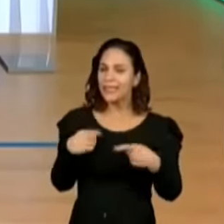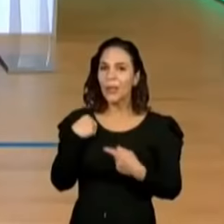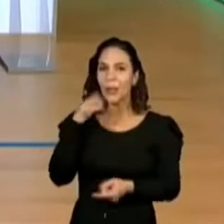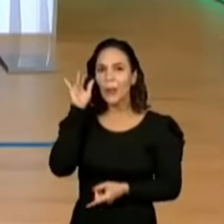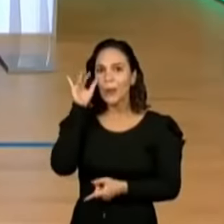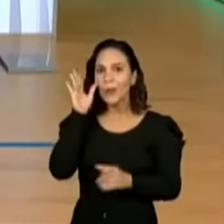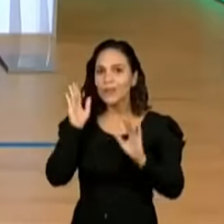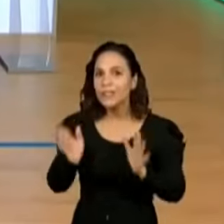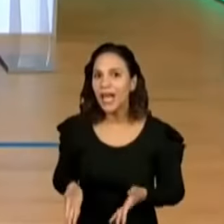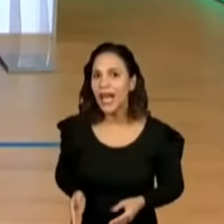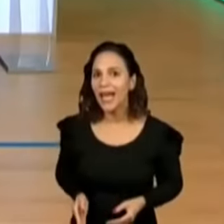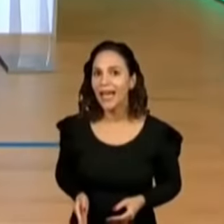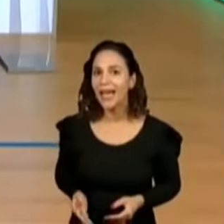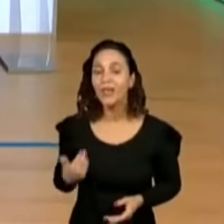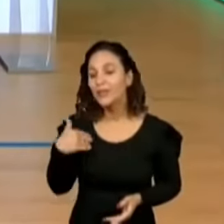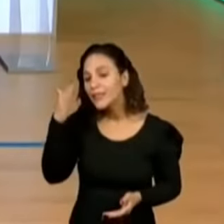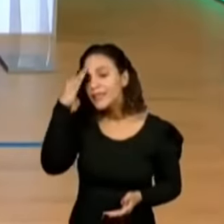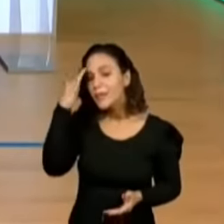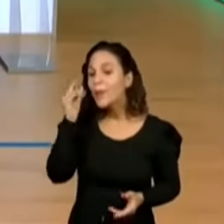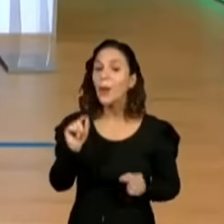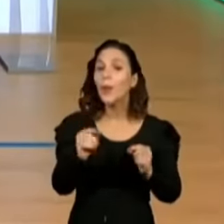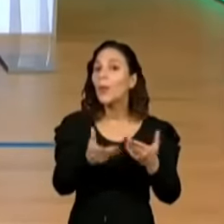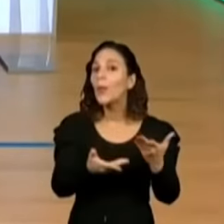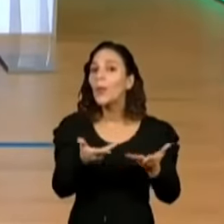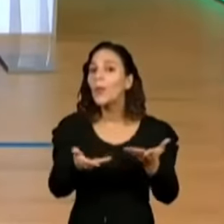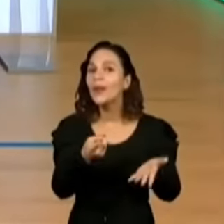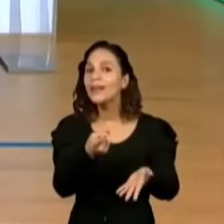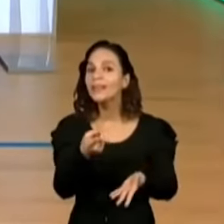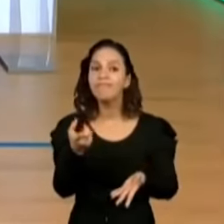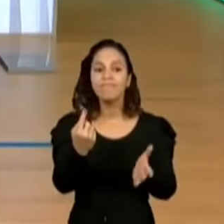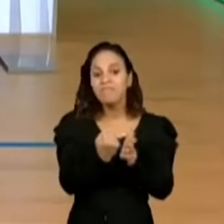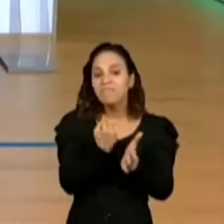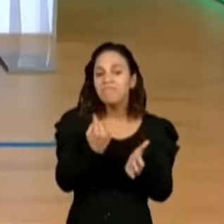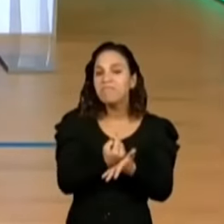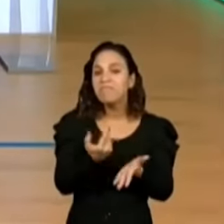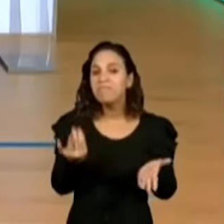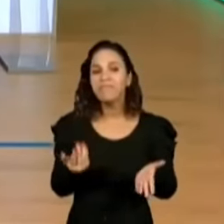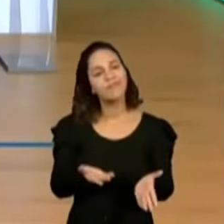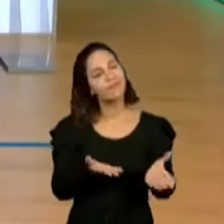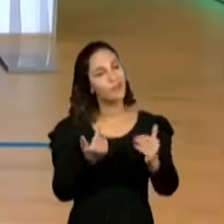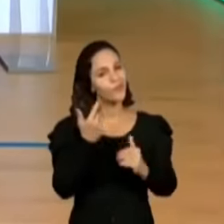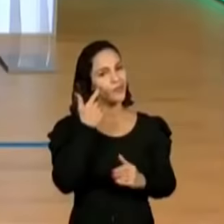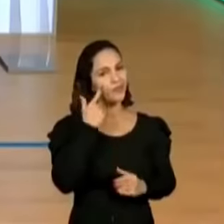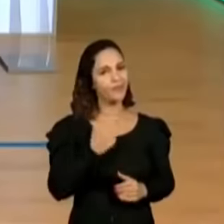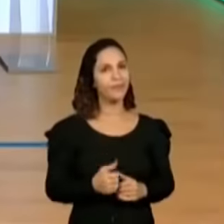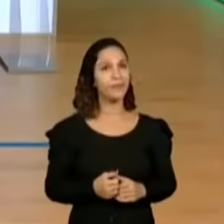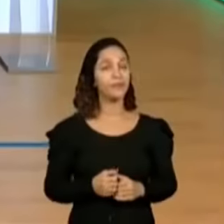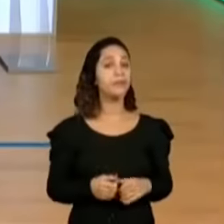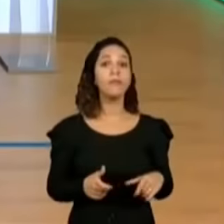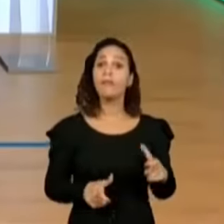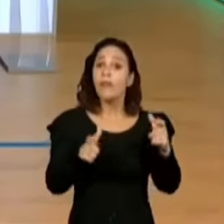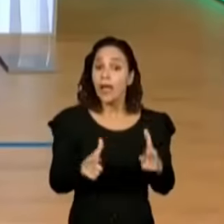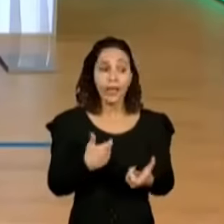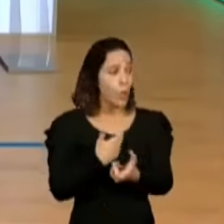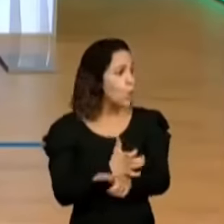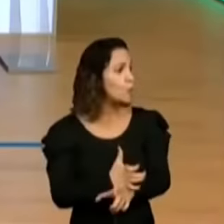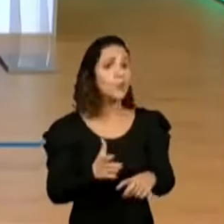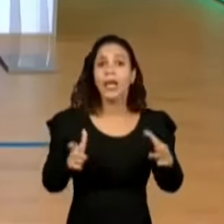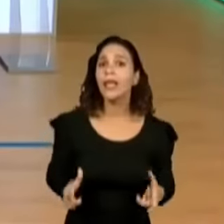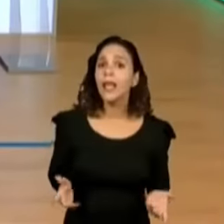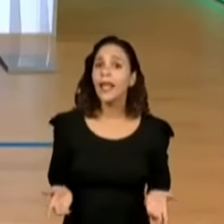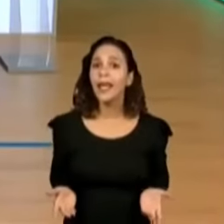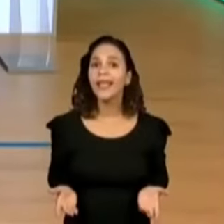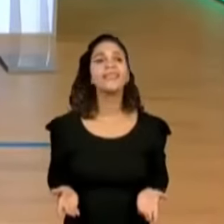curiosíssima, pro, para saber aí qual será o Você Sabia de hoje. Vamos lá. na aula, cadê meus ossos? Cadê meus